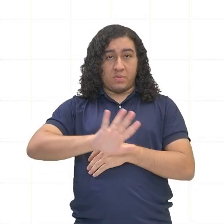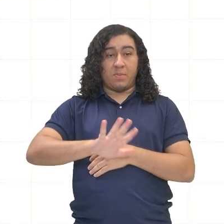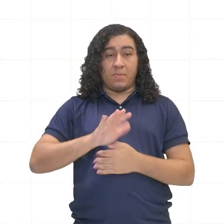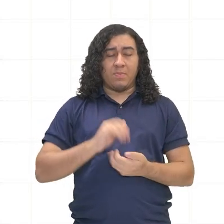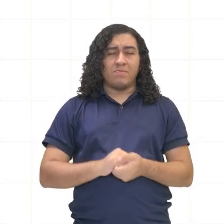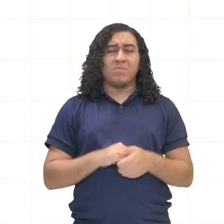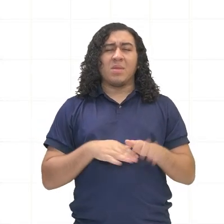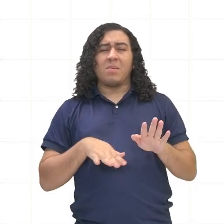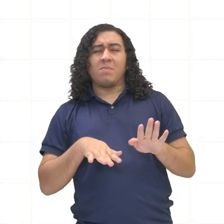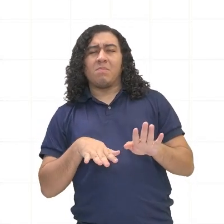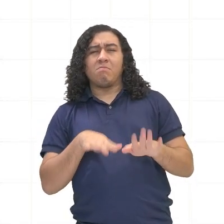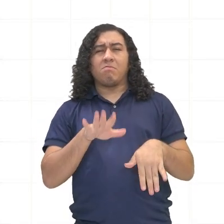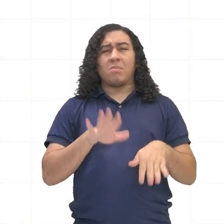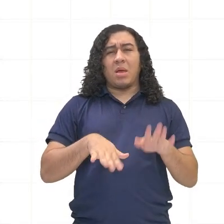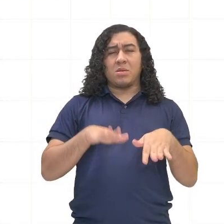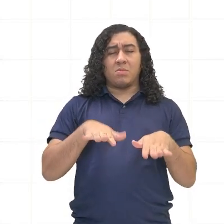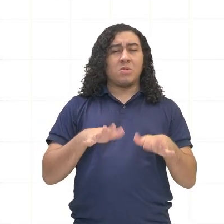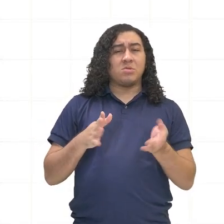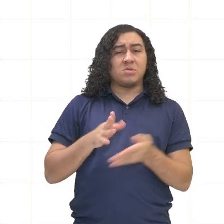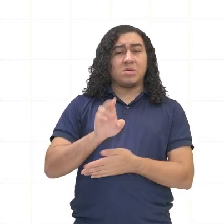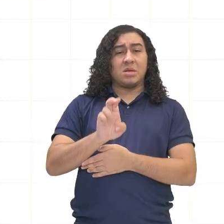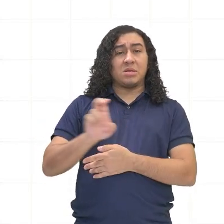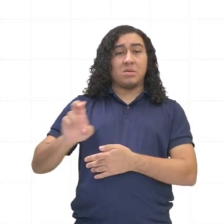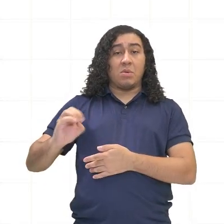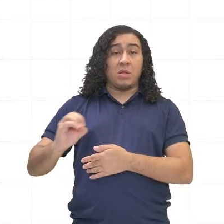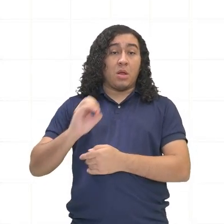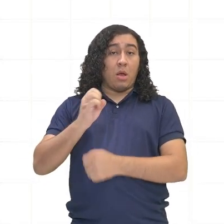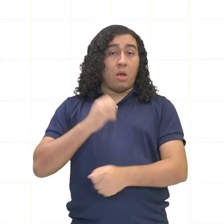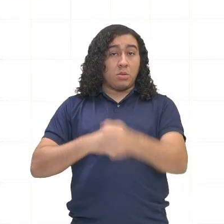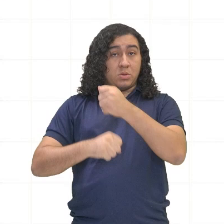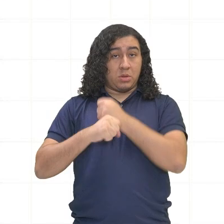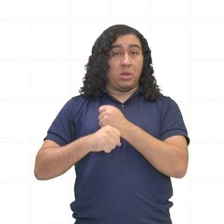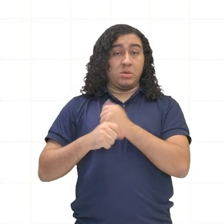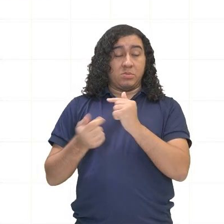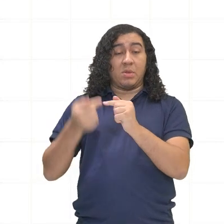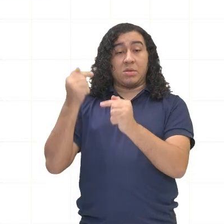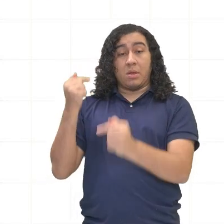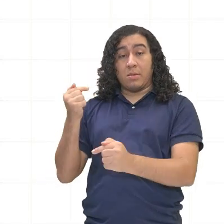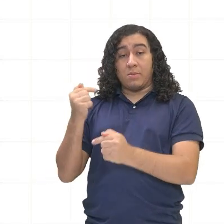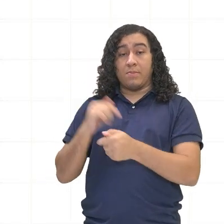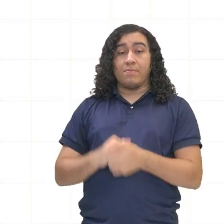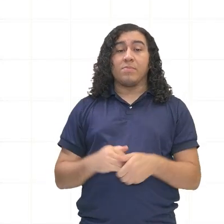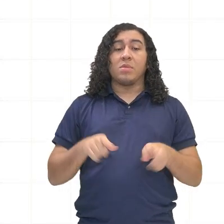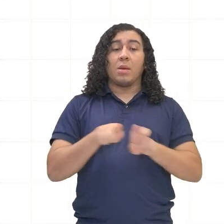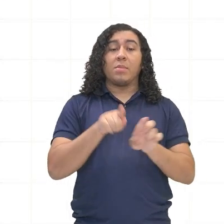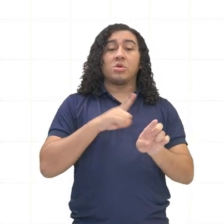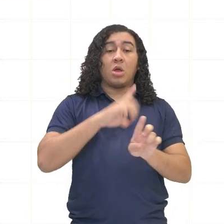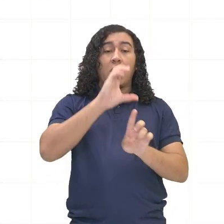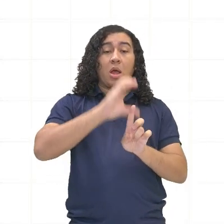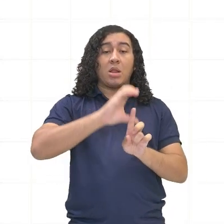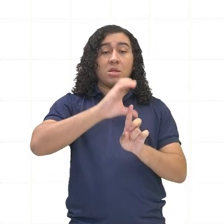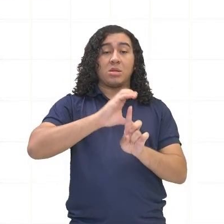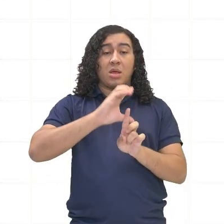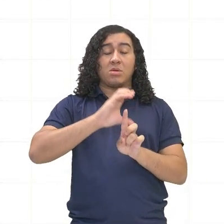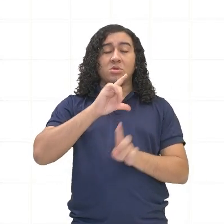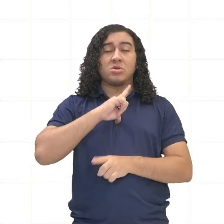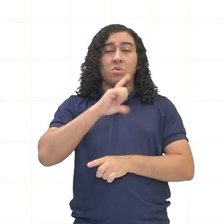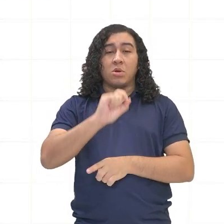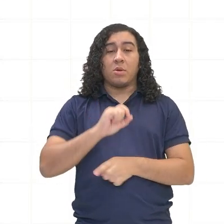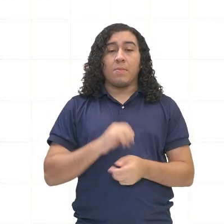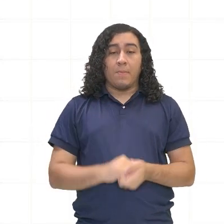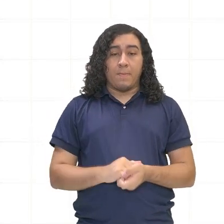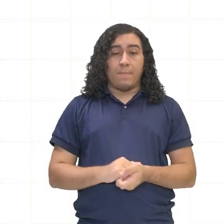mais ou menos ali 550 anos atrás. E tinham um calendário que combinava o